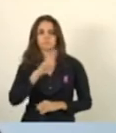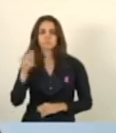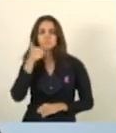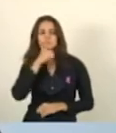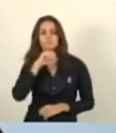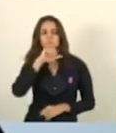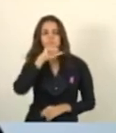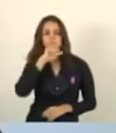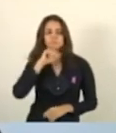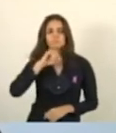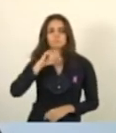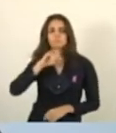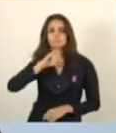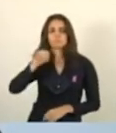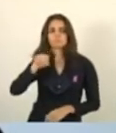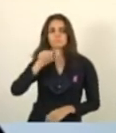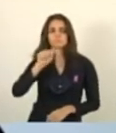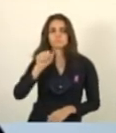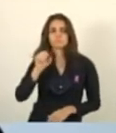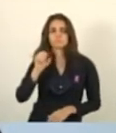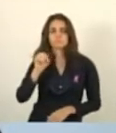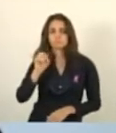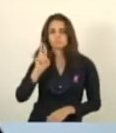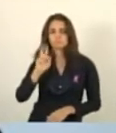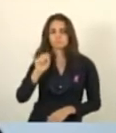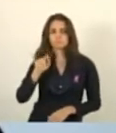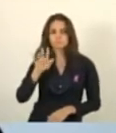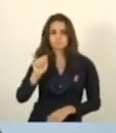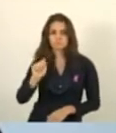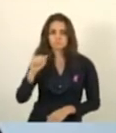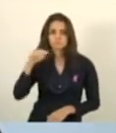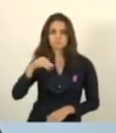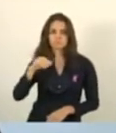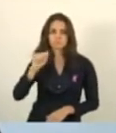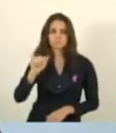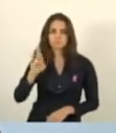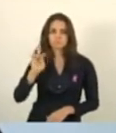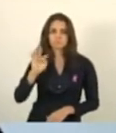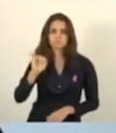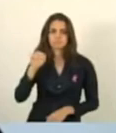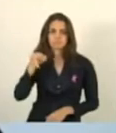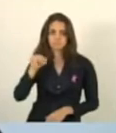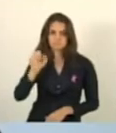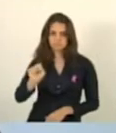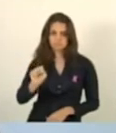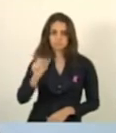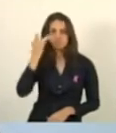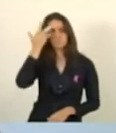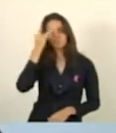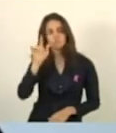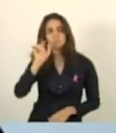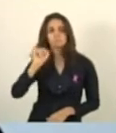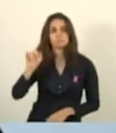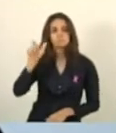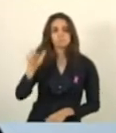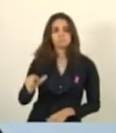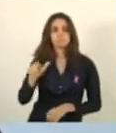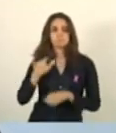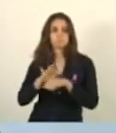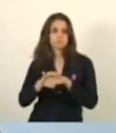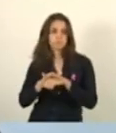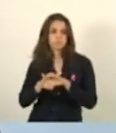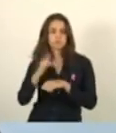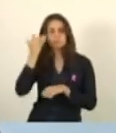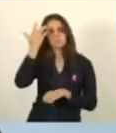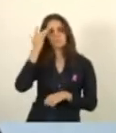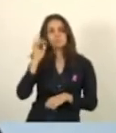dele é Georgina Martim Estringuete. Ela, não sei se ela já estava